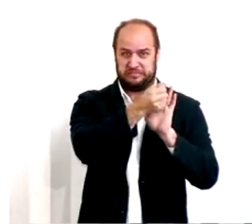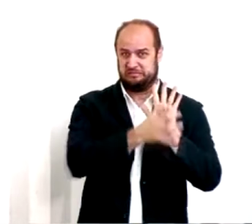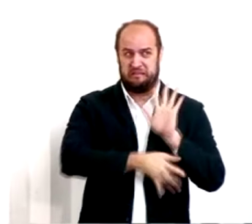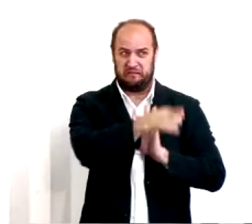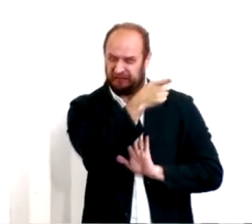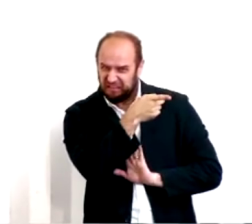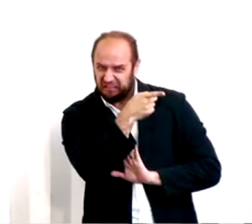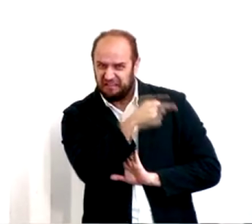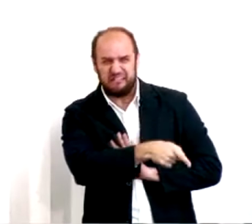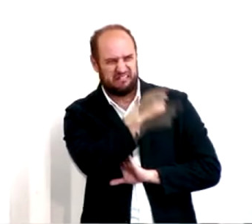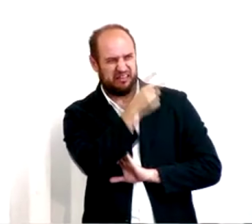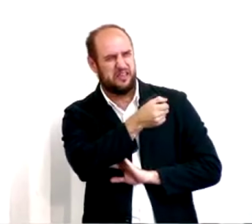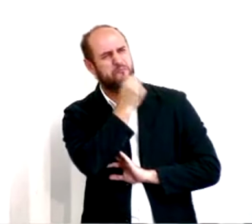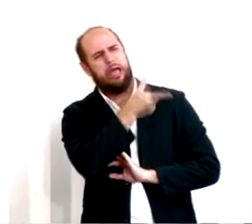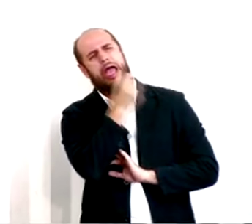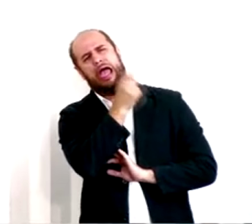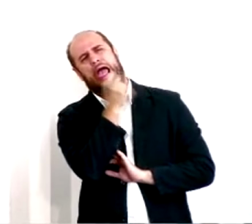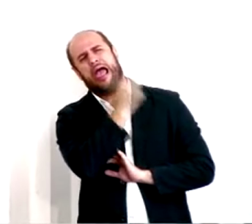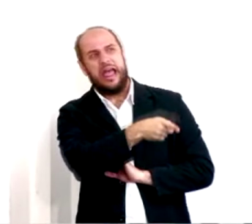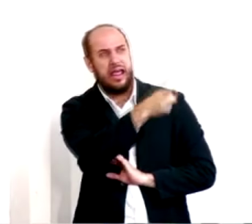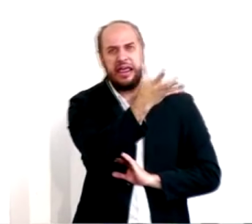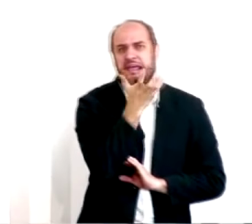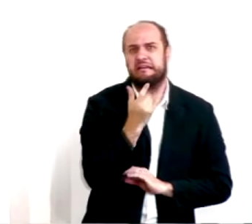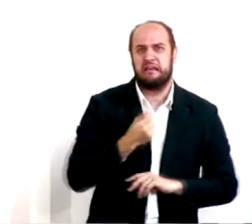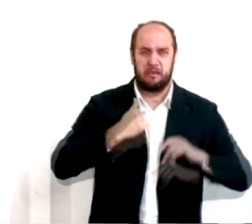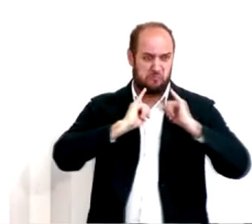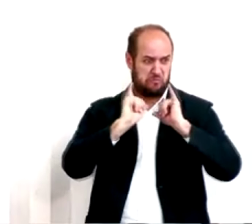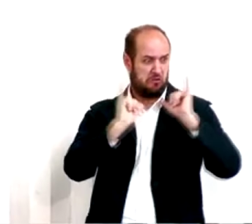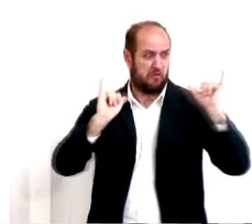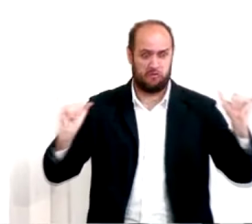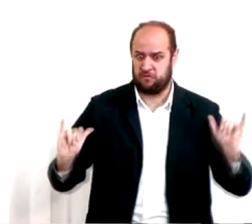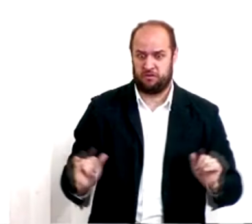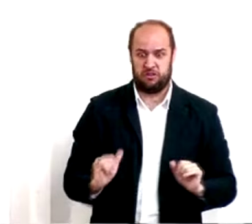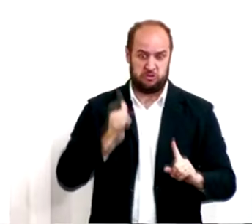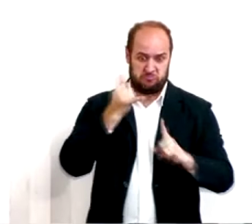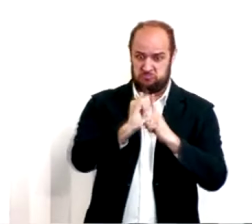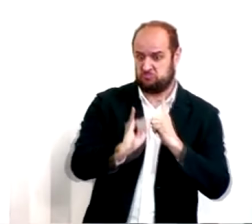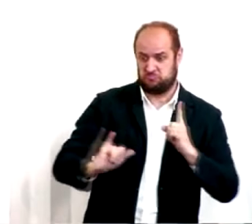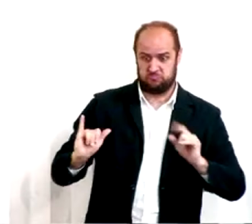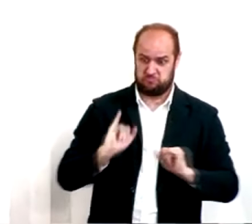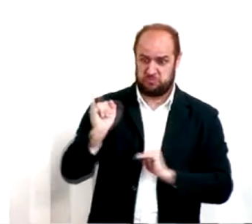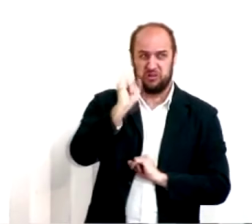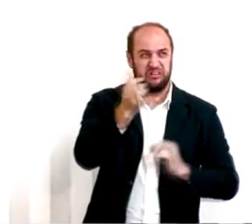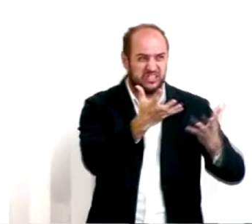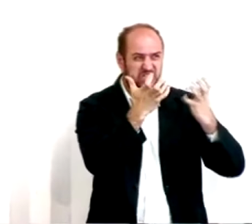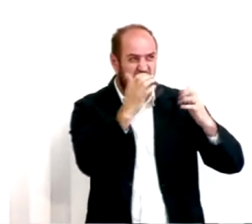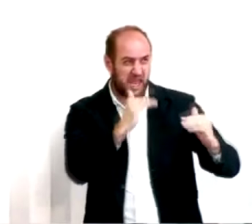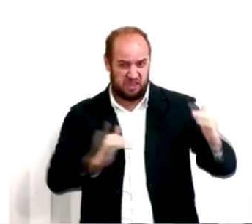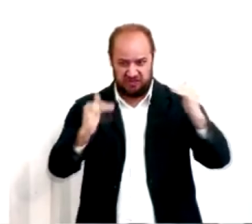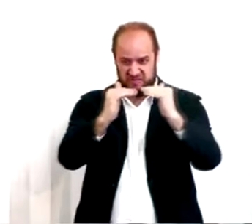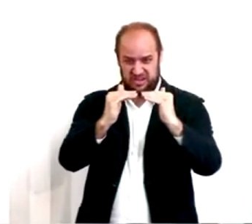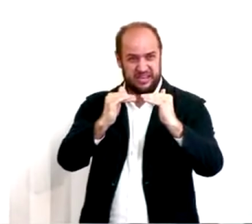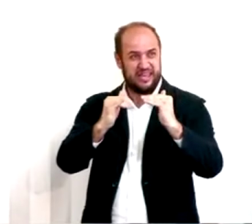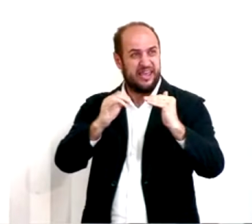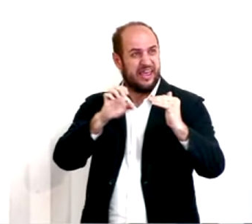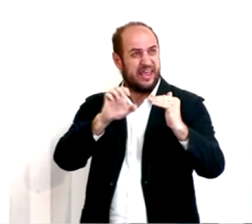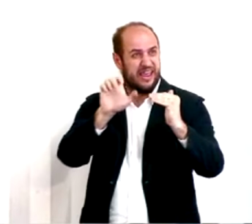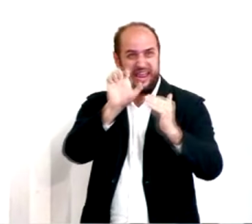é isso será que ele quer quer ser ele um grande profeta como foi Elias como foi Jeremias é isso que ele quer